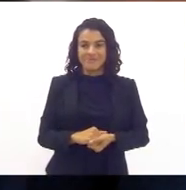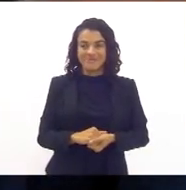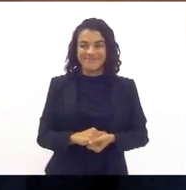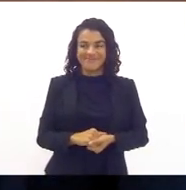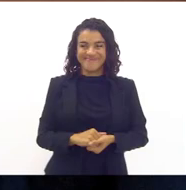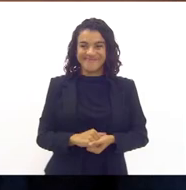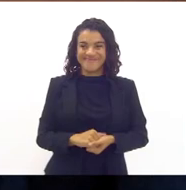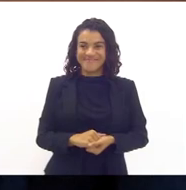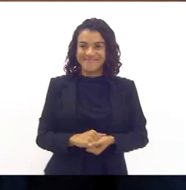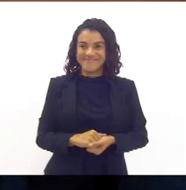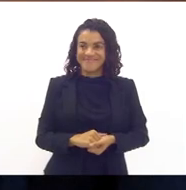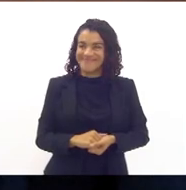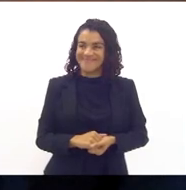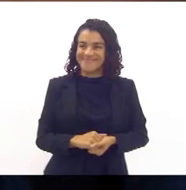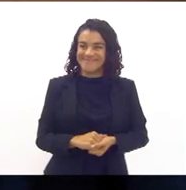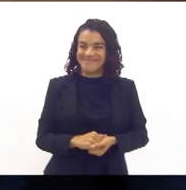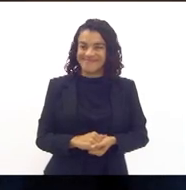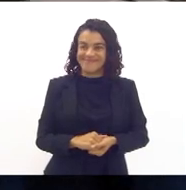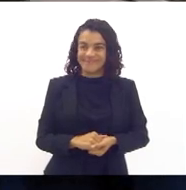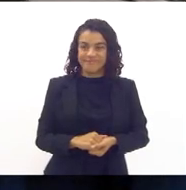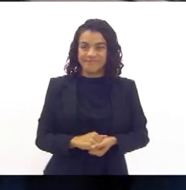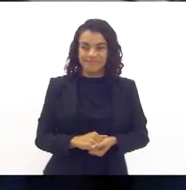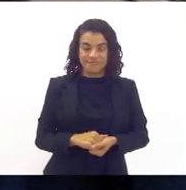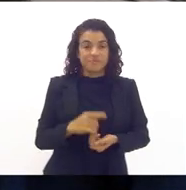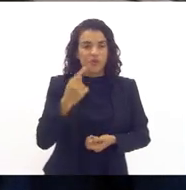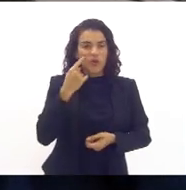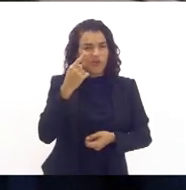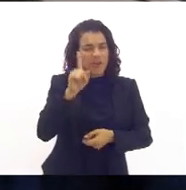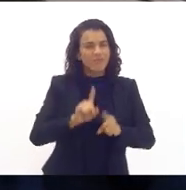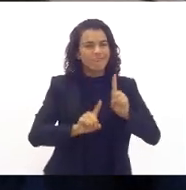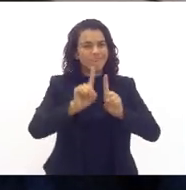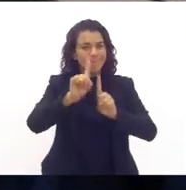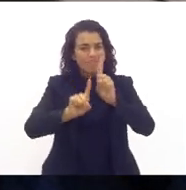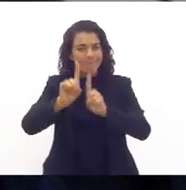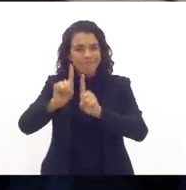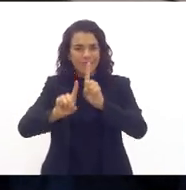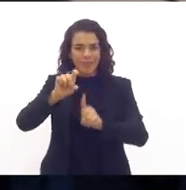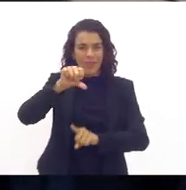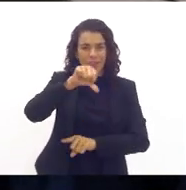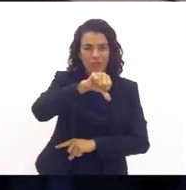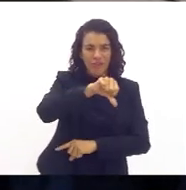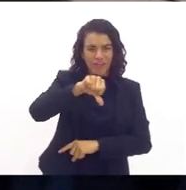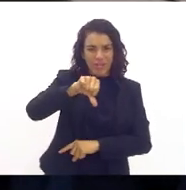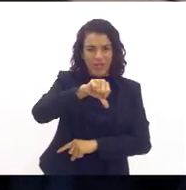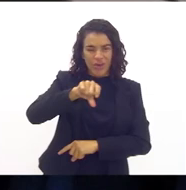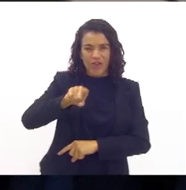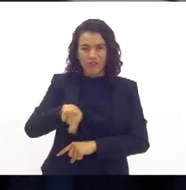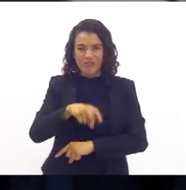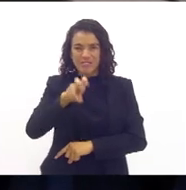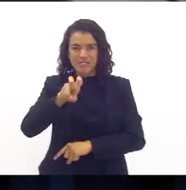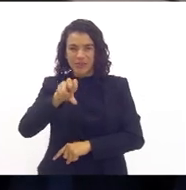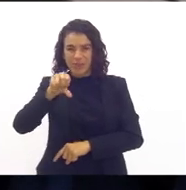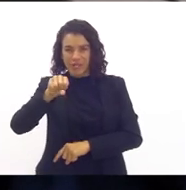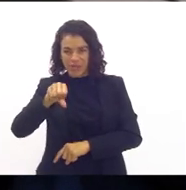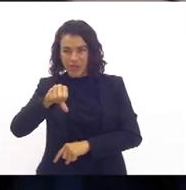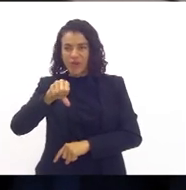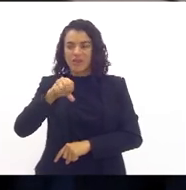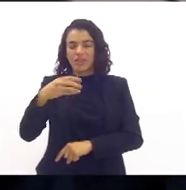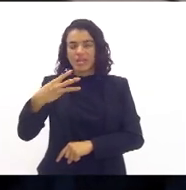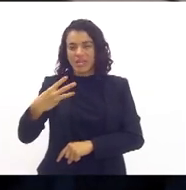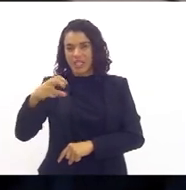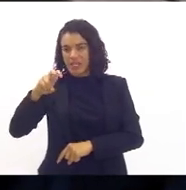Trabalhando aqui com os seus parâmetros, o 99,59, o cotejado com